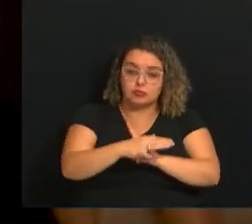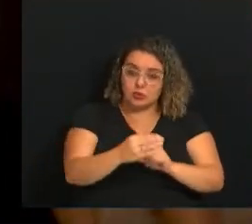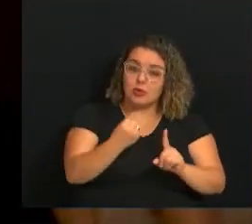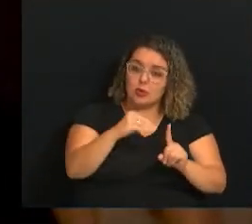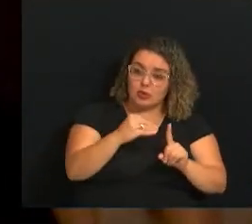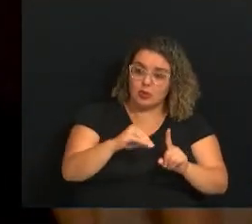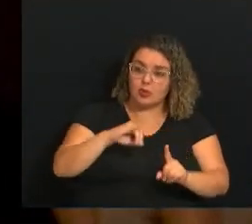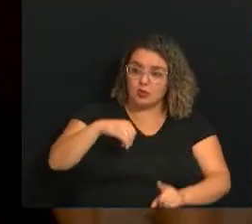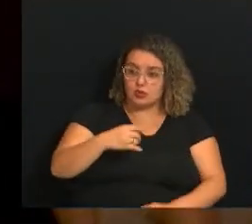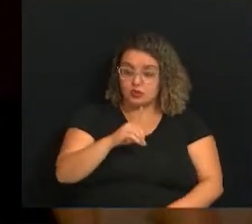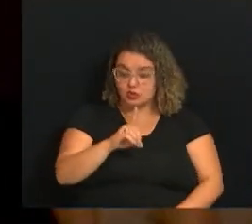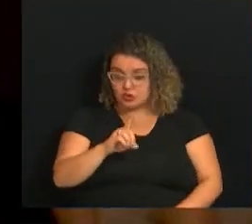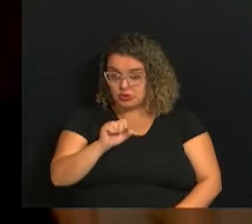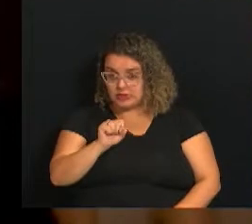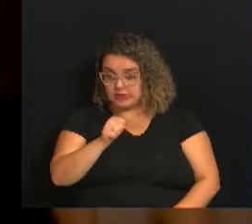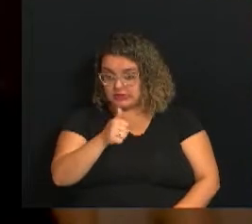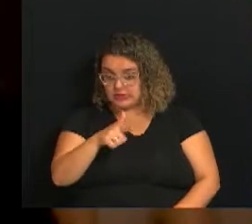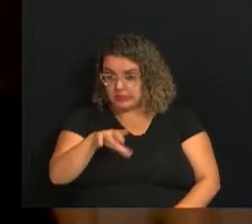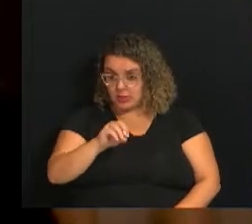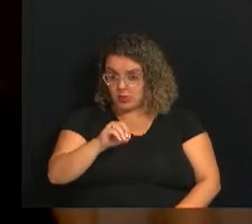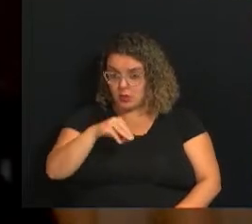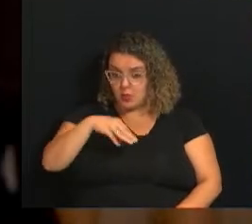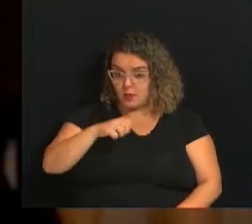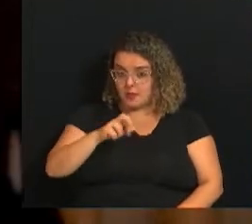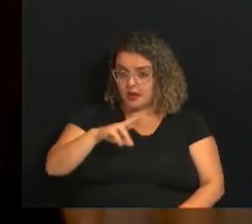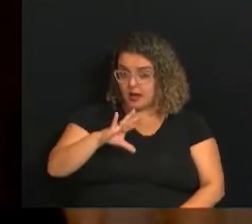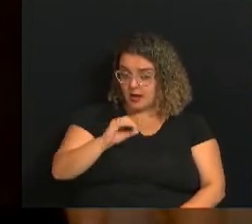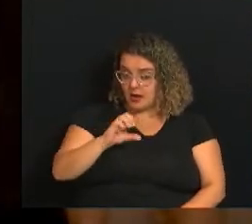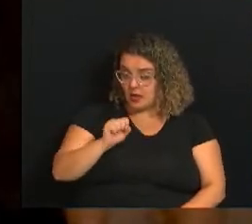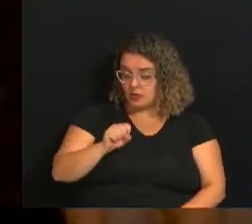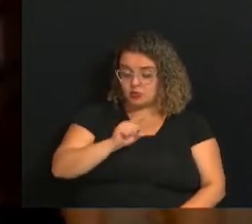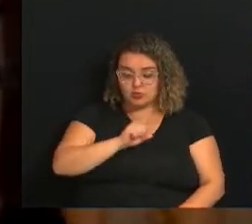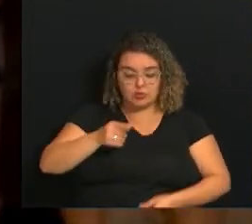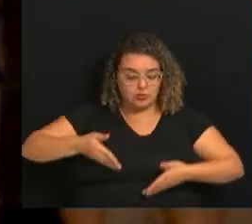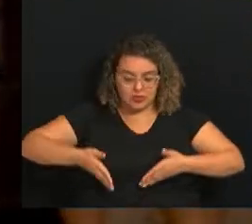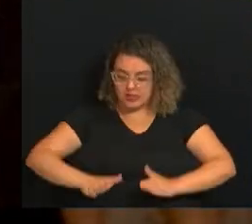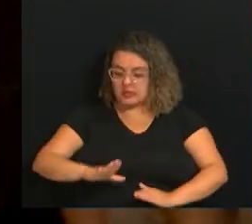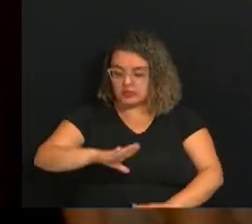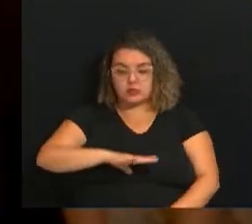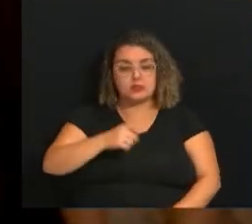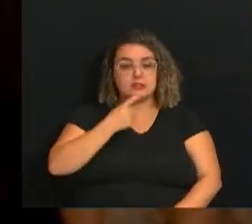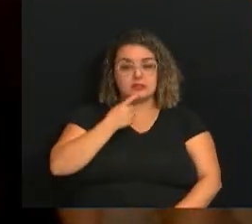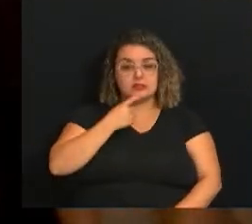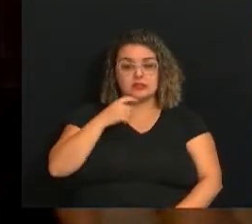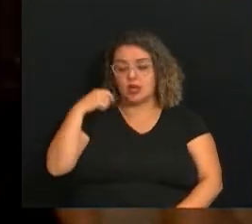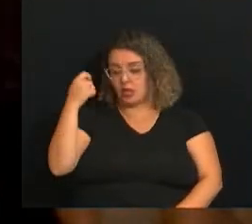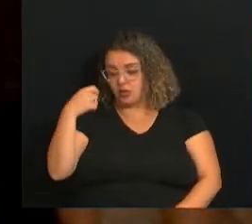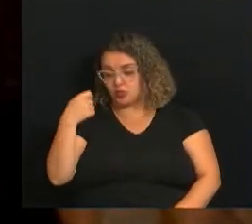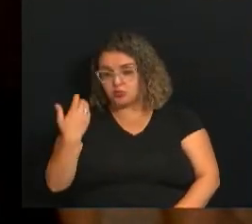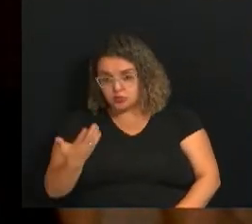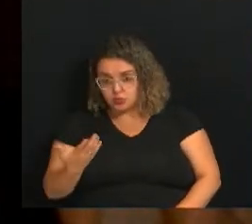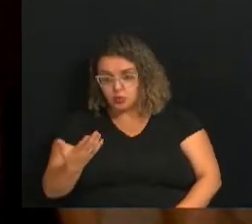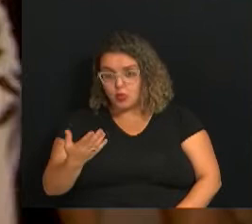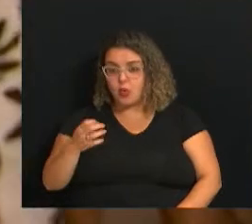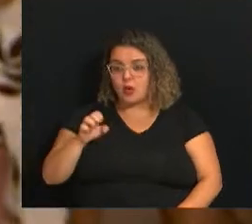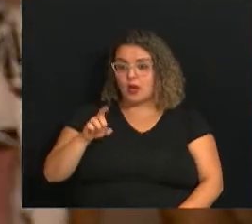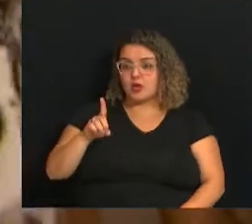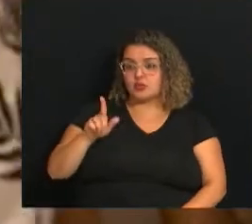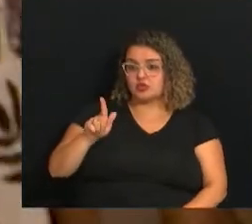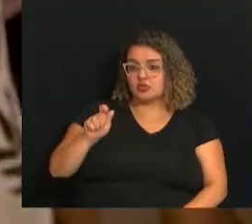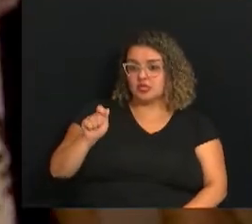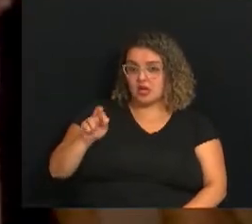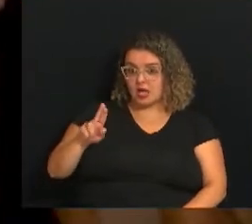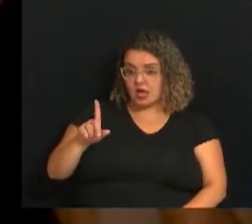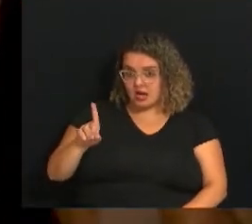São Marcos. Apesar de não ser nascido em Campinas, e sim no Rio Grande do Sul, Edgar Silva Garbade é